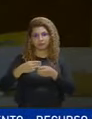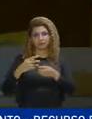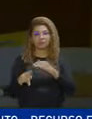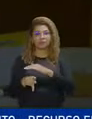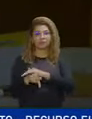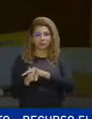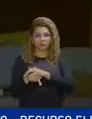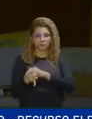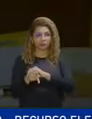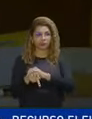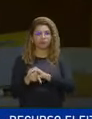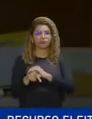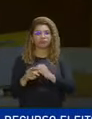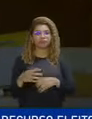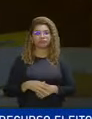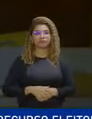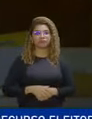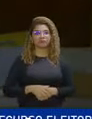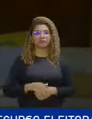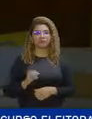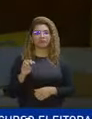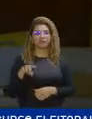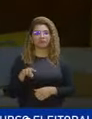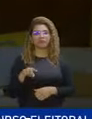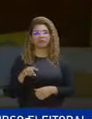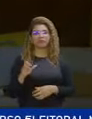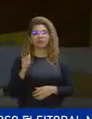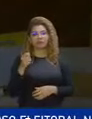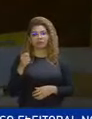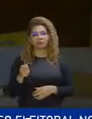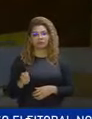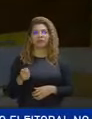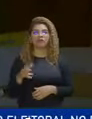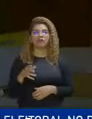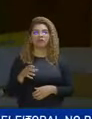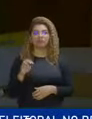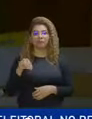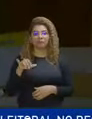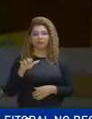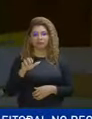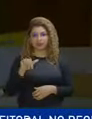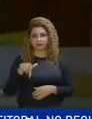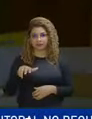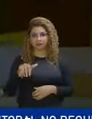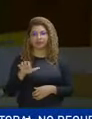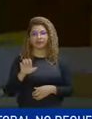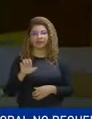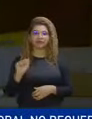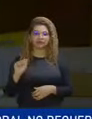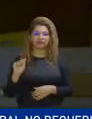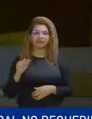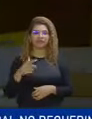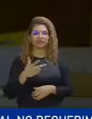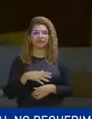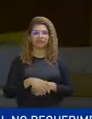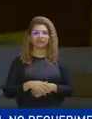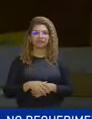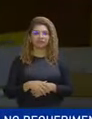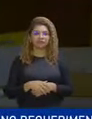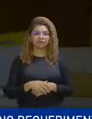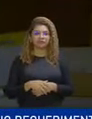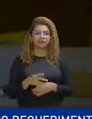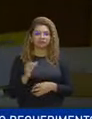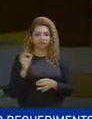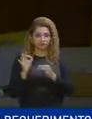Rivaldo Valente, o recorrente é Miquéias da Silva Castro e o recorrido é Ministério Público Eleitoral. Atuarão como